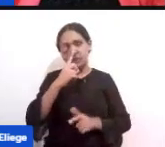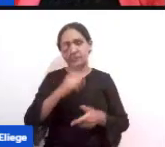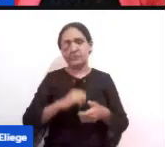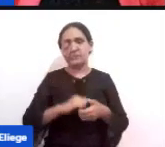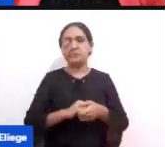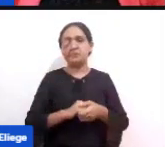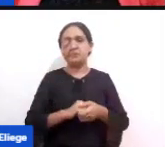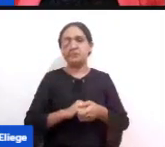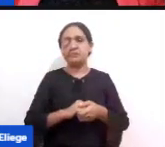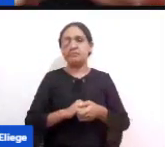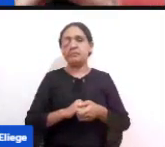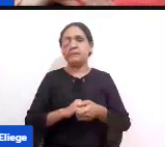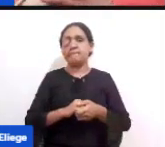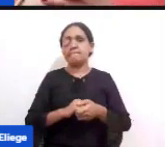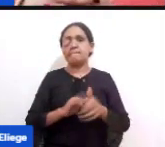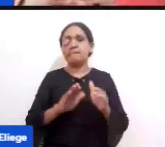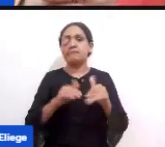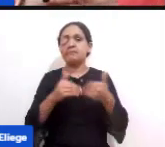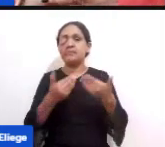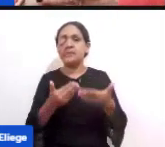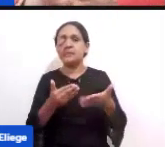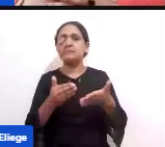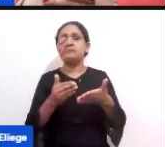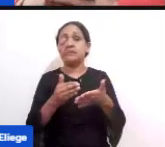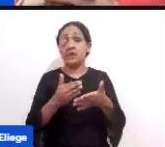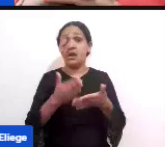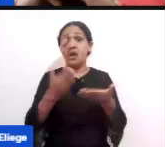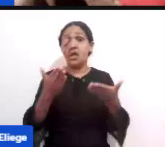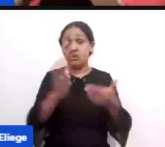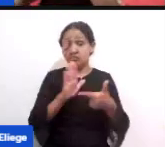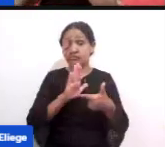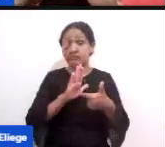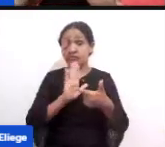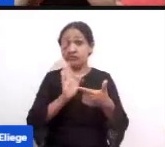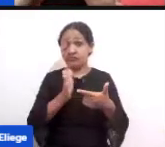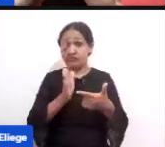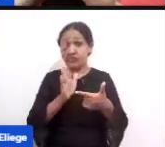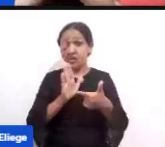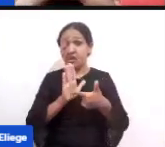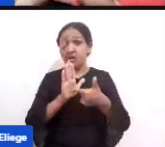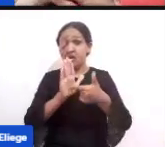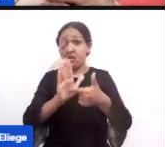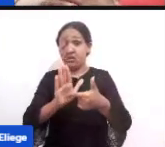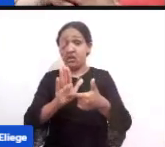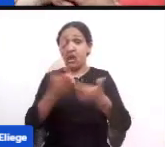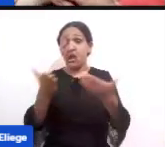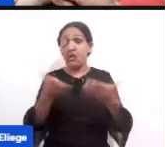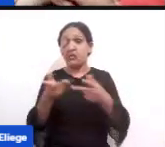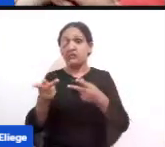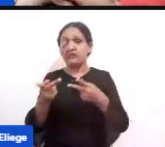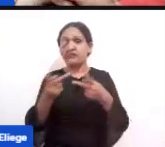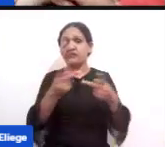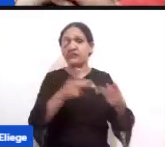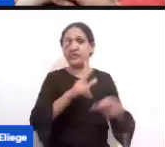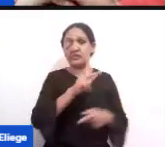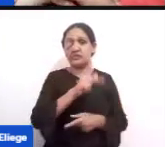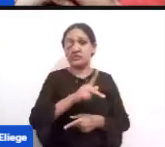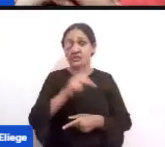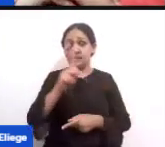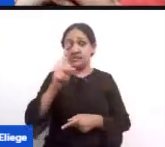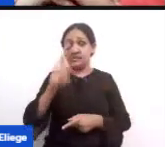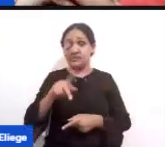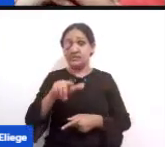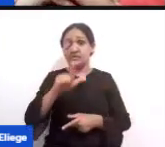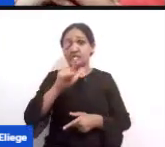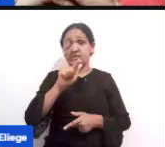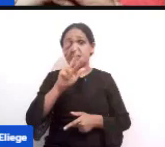Então, essa foi a minha contribuição. Agora eu passo a palavra para a professora Graciele, que